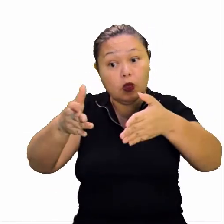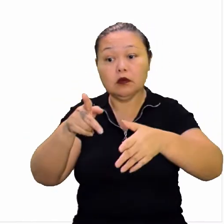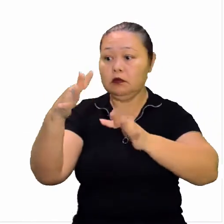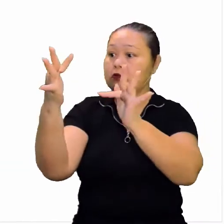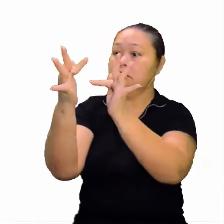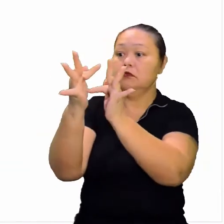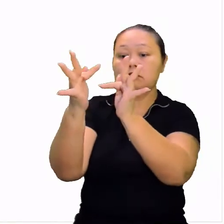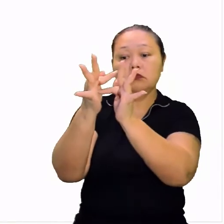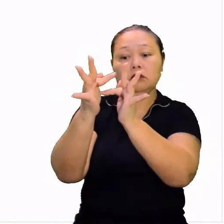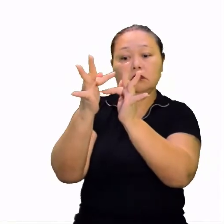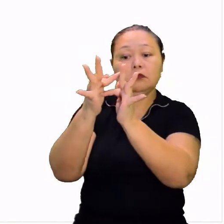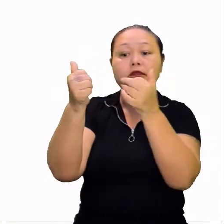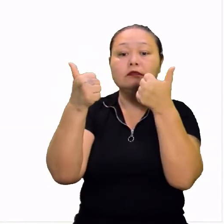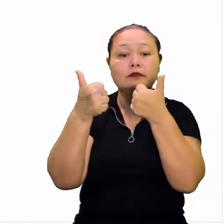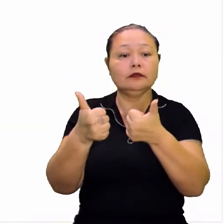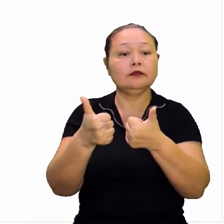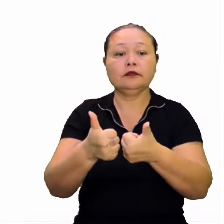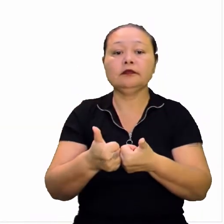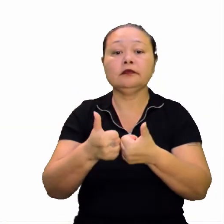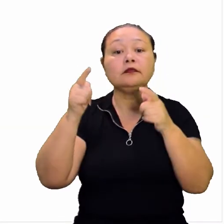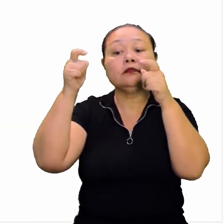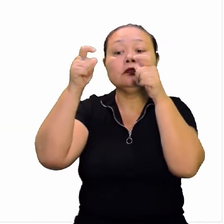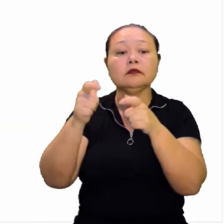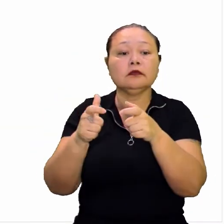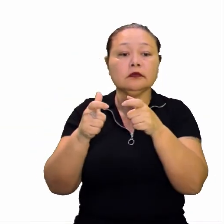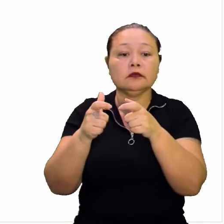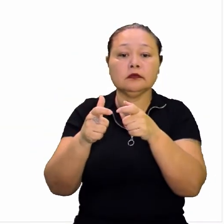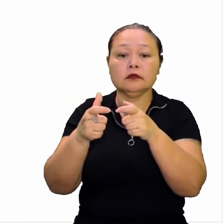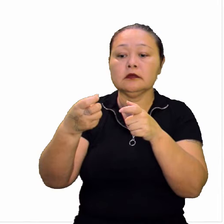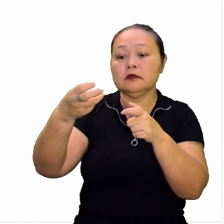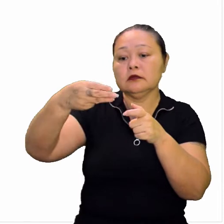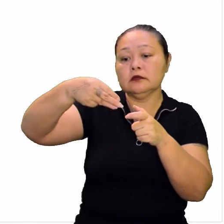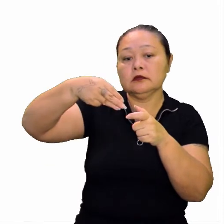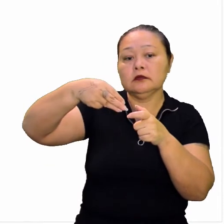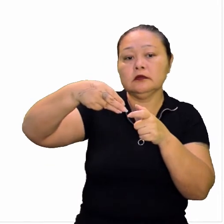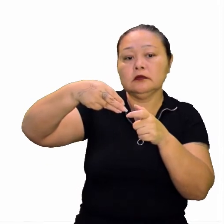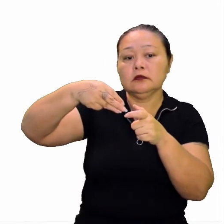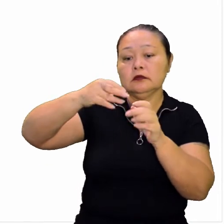fenícios. Fechou? Localizada